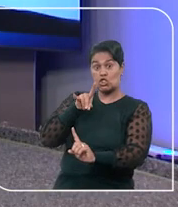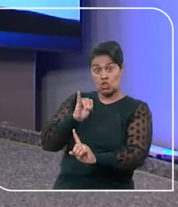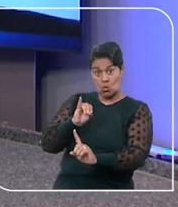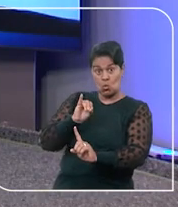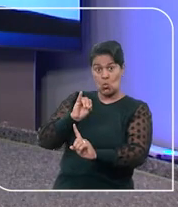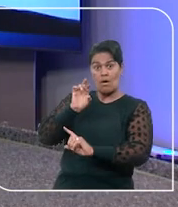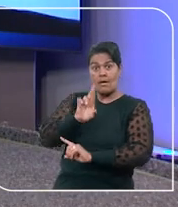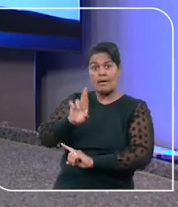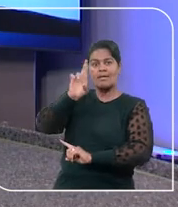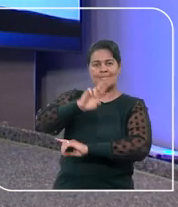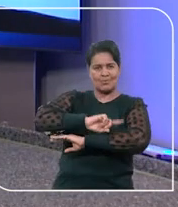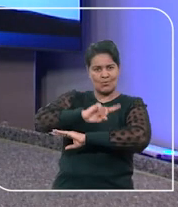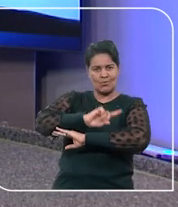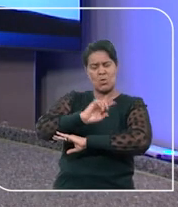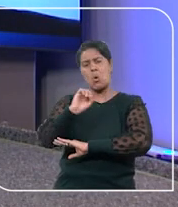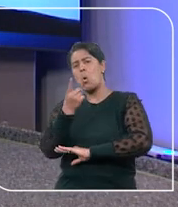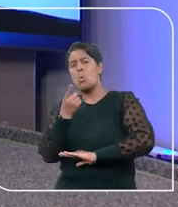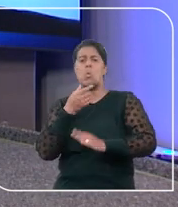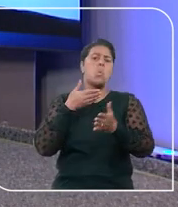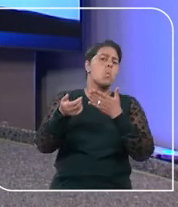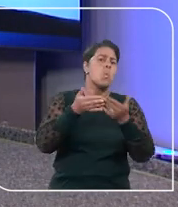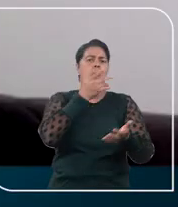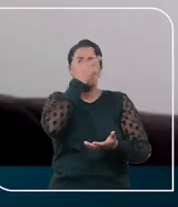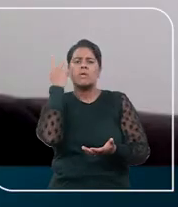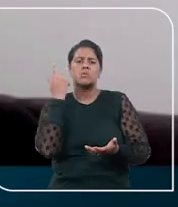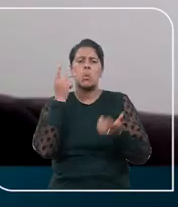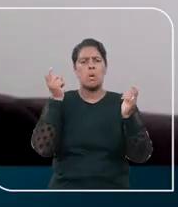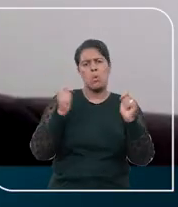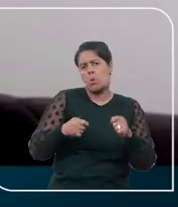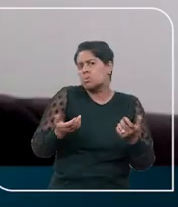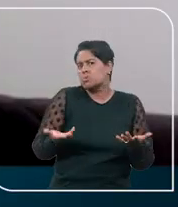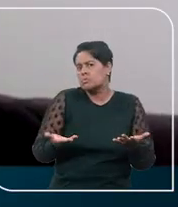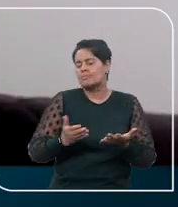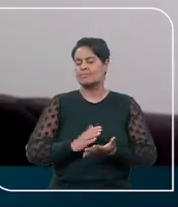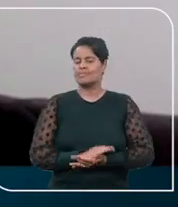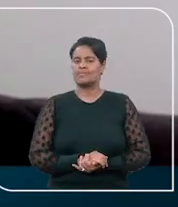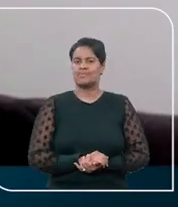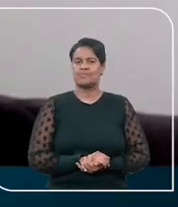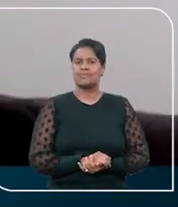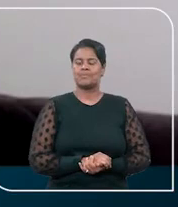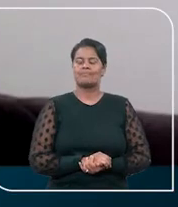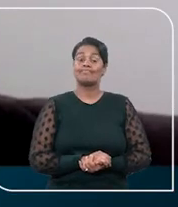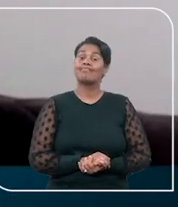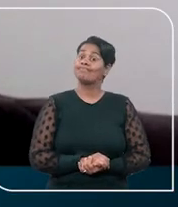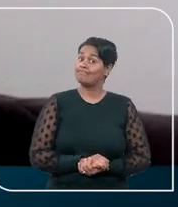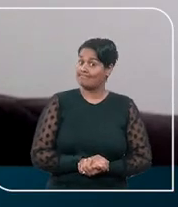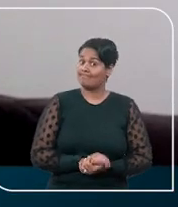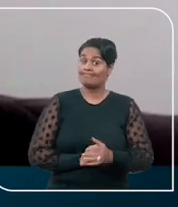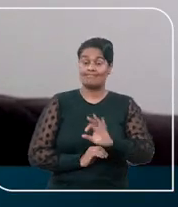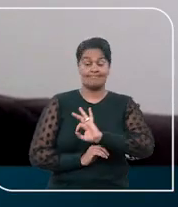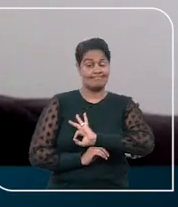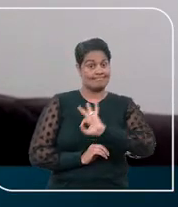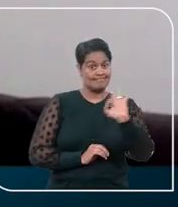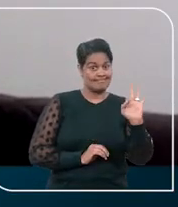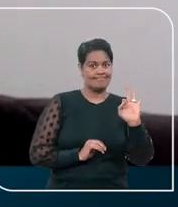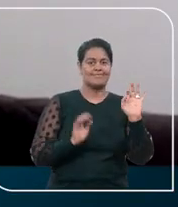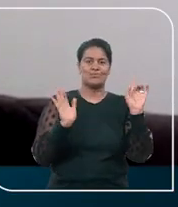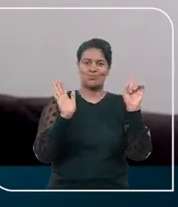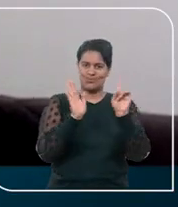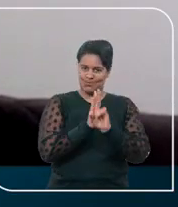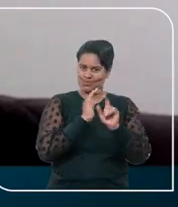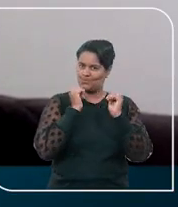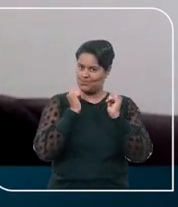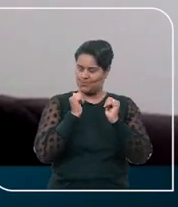pessoa pode assumir como síndico? Excelente pergunta, Fátima. Na verdade, a gente tem uma evolução da nossa